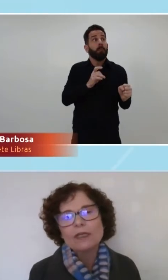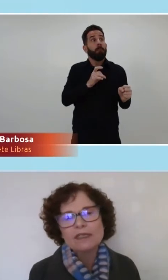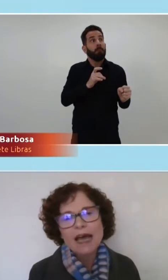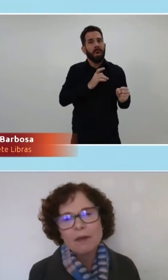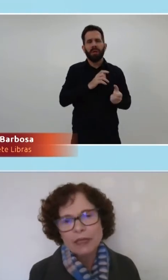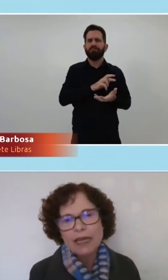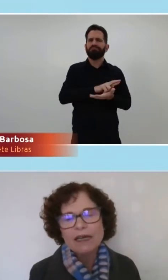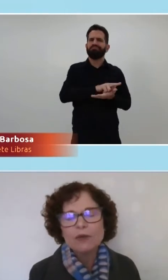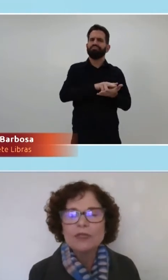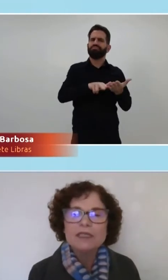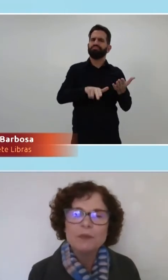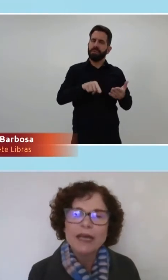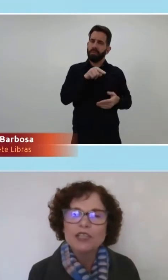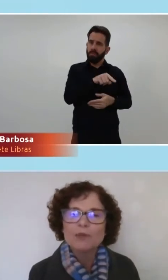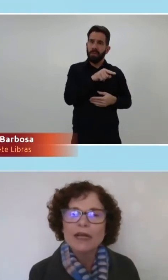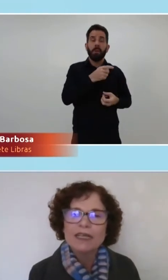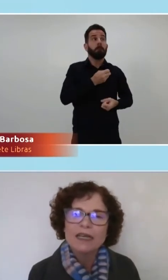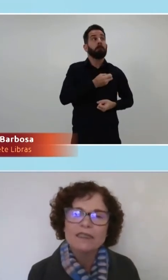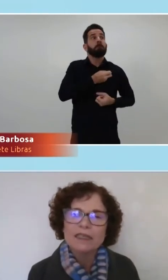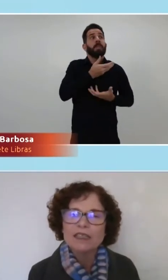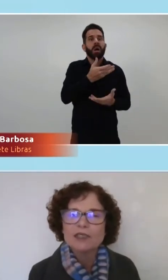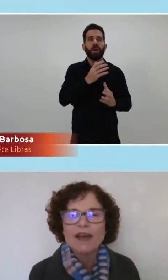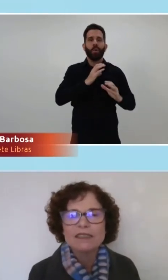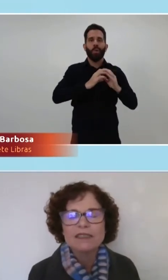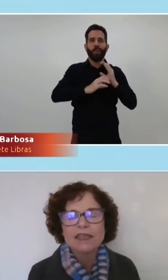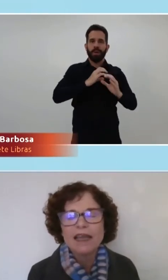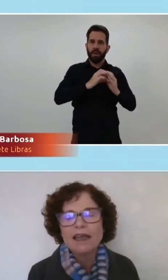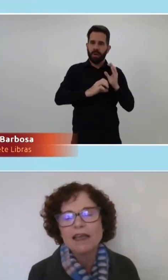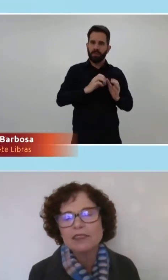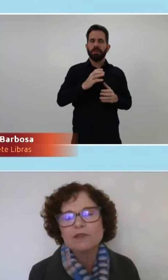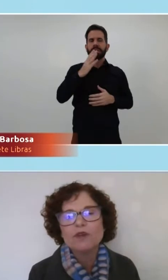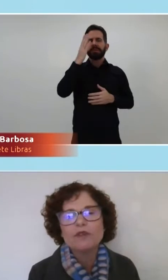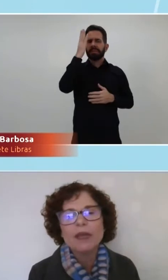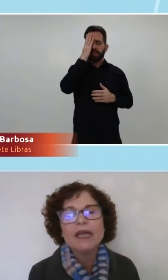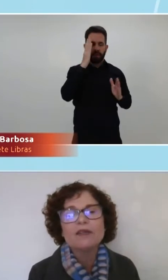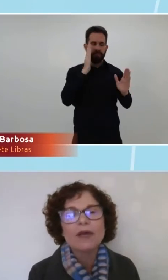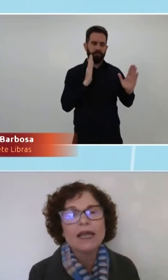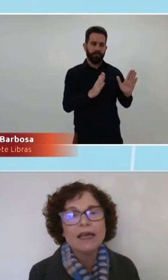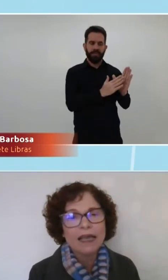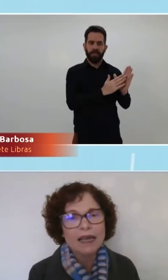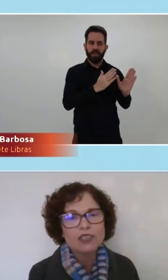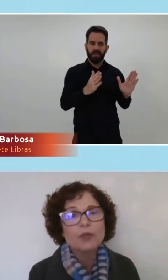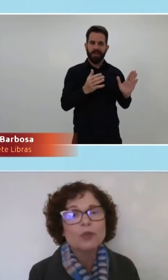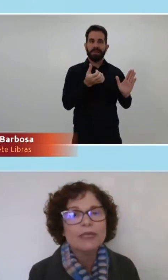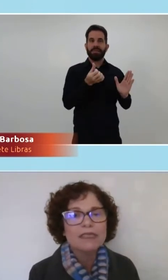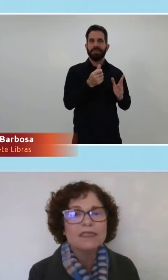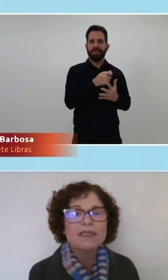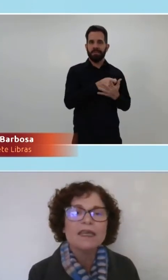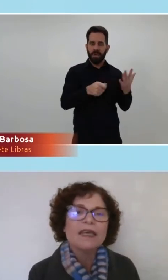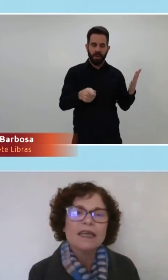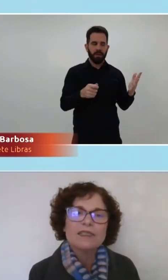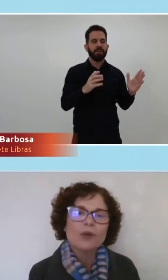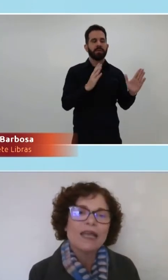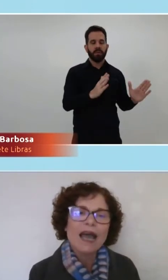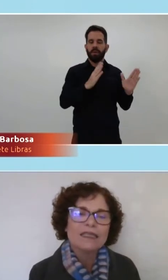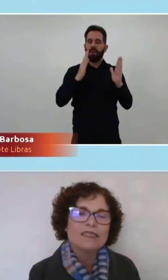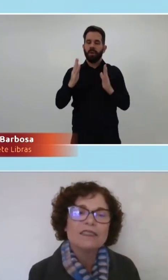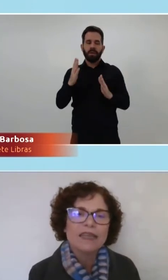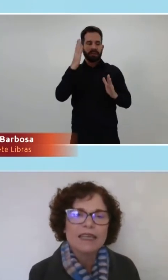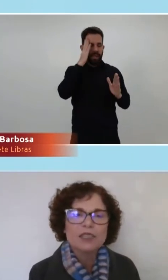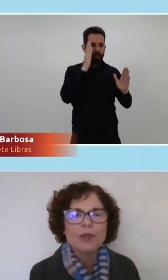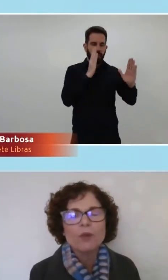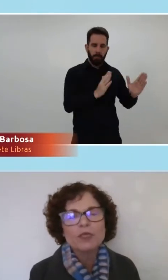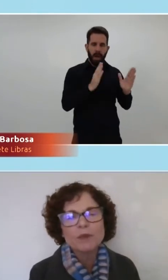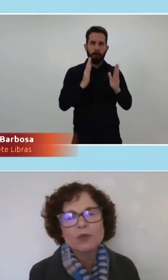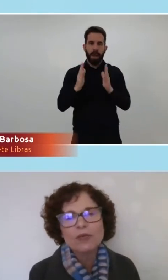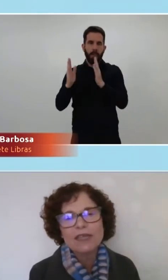pessoa sabe, né, o que esperar de uma criança nas fases de desenvolvimento, ela diminui esse olhar, esse